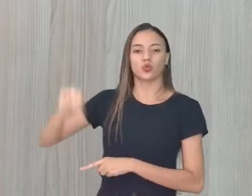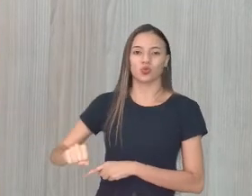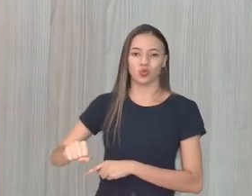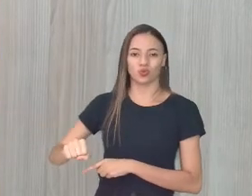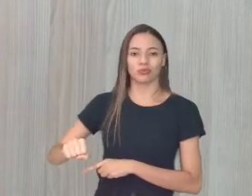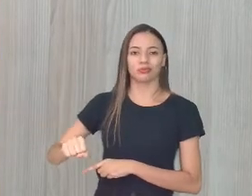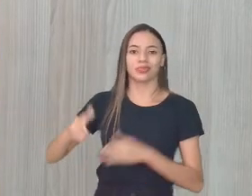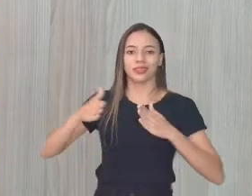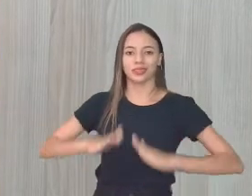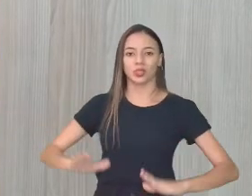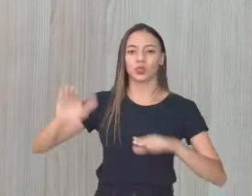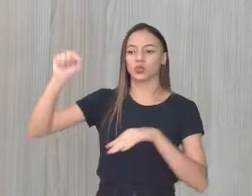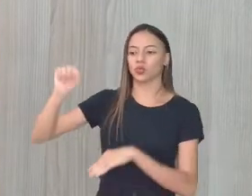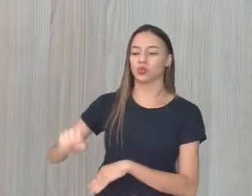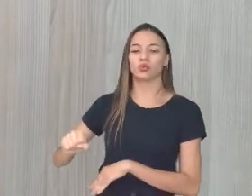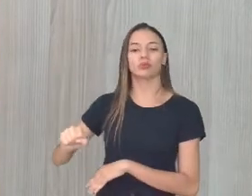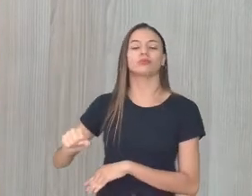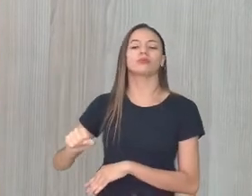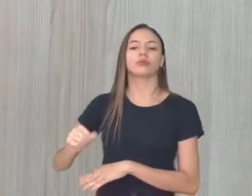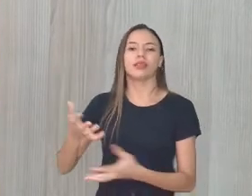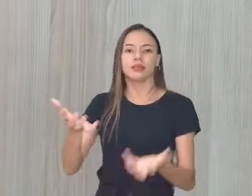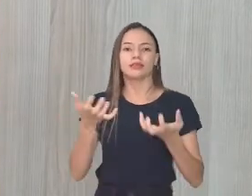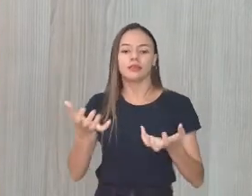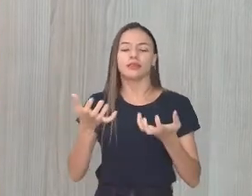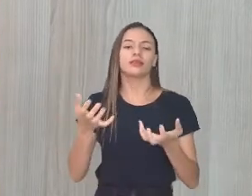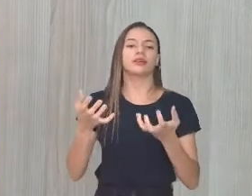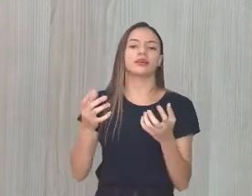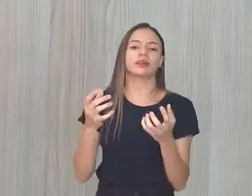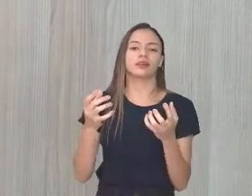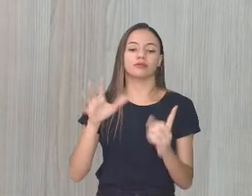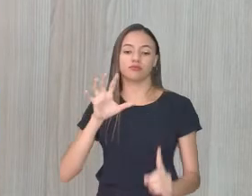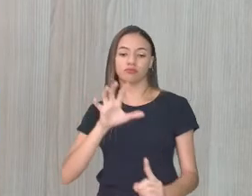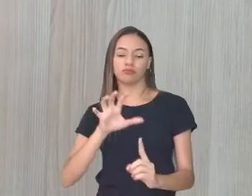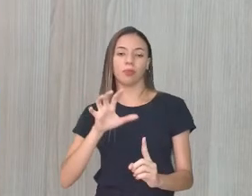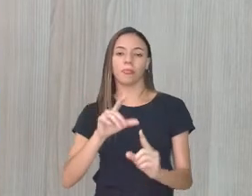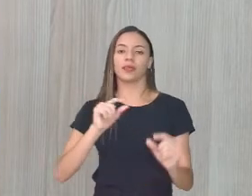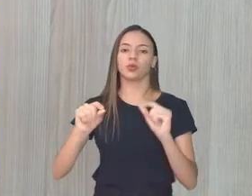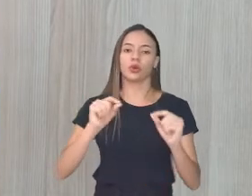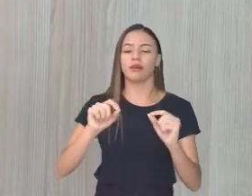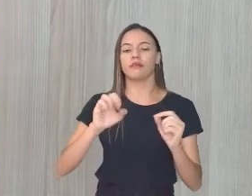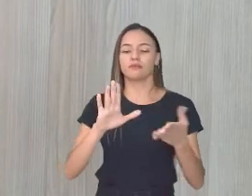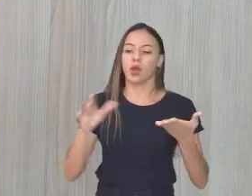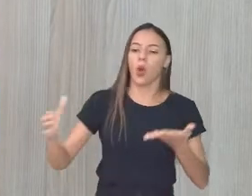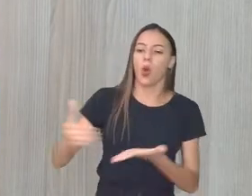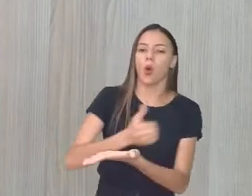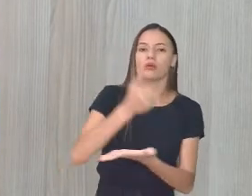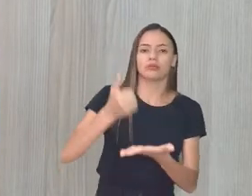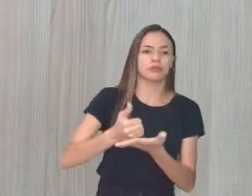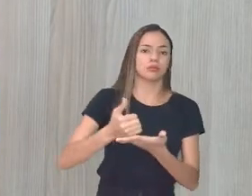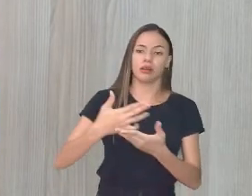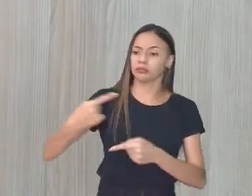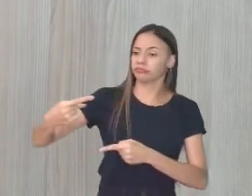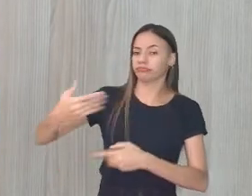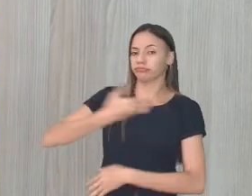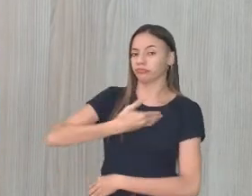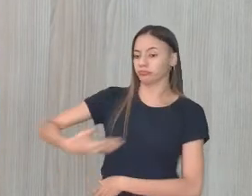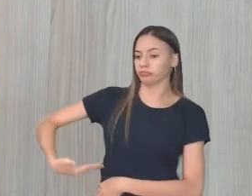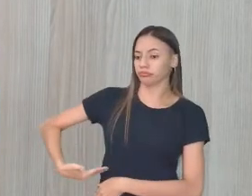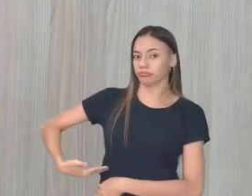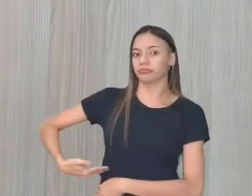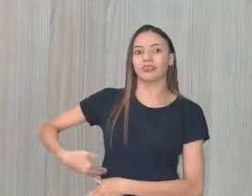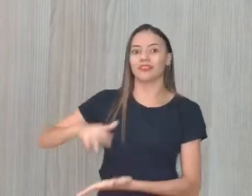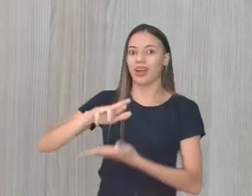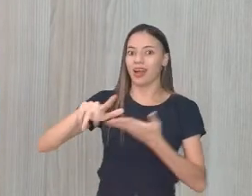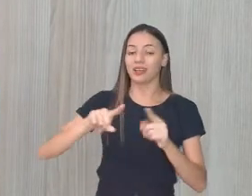que tem muitos, que a gente vai ver melhor, né, professor? Tem conquistas desses governos, mas que foi